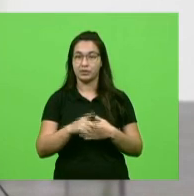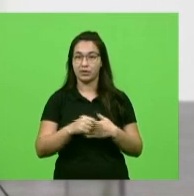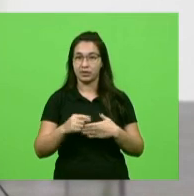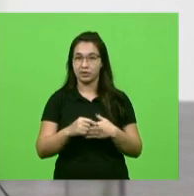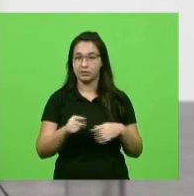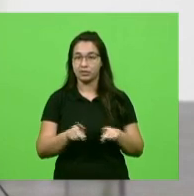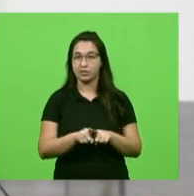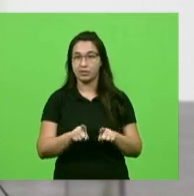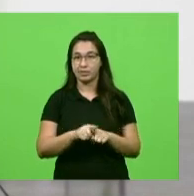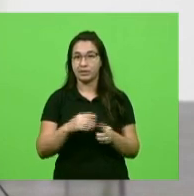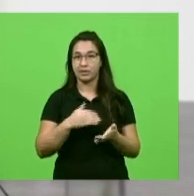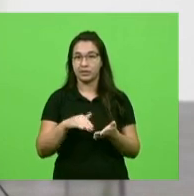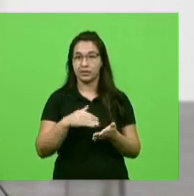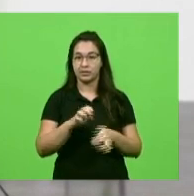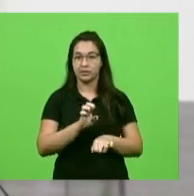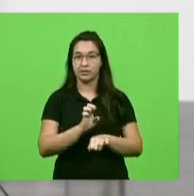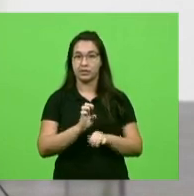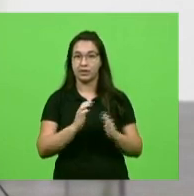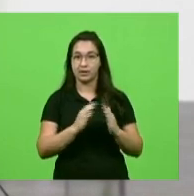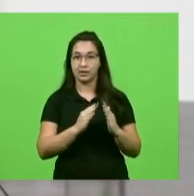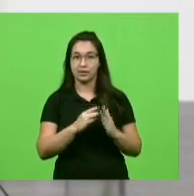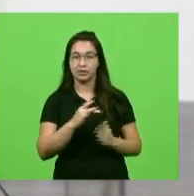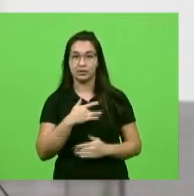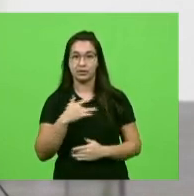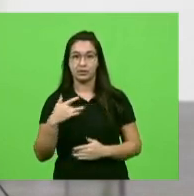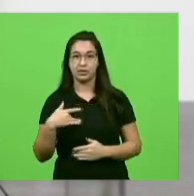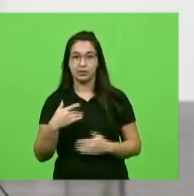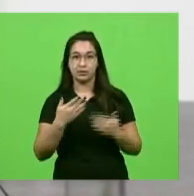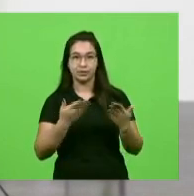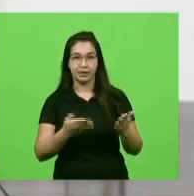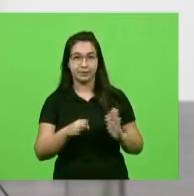Saúde em face da gerência daqueles atos mencionados.